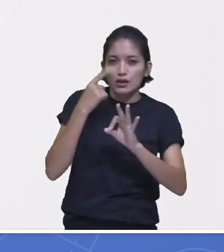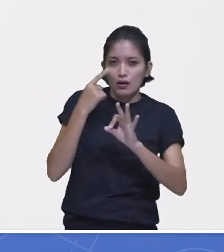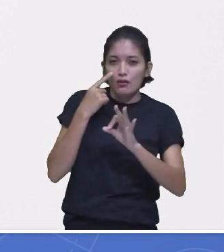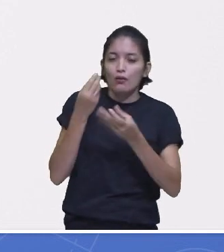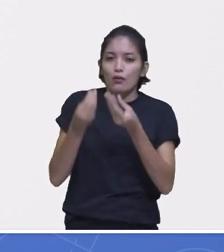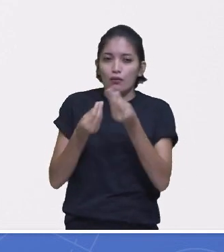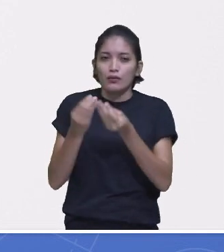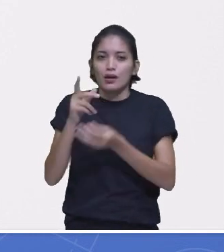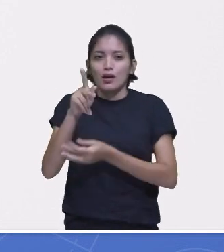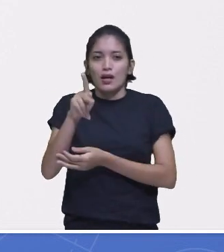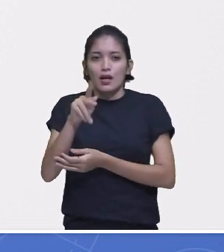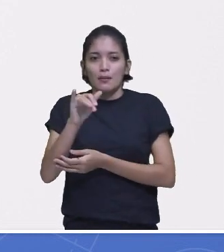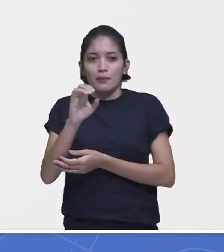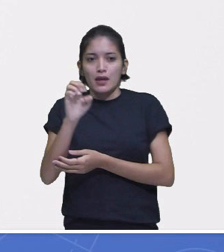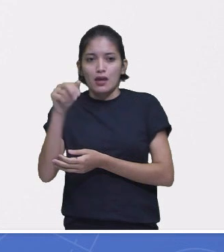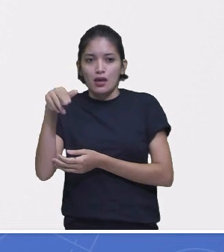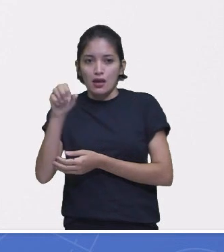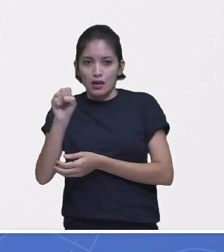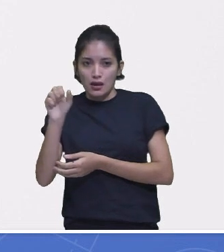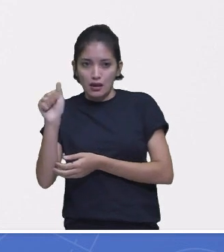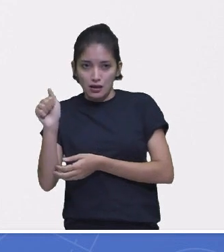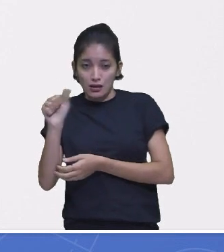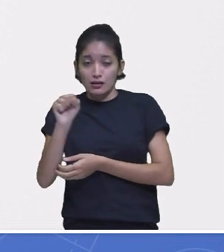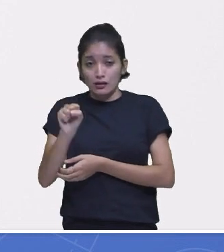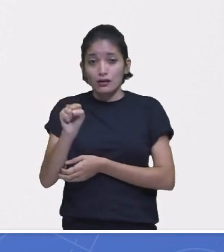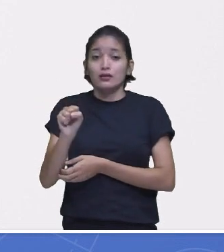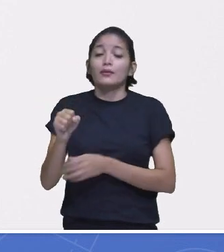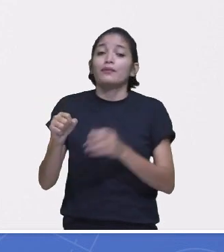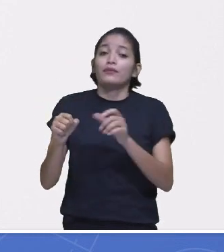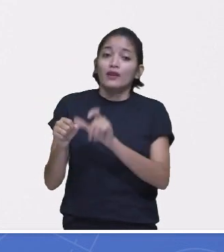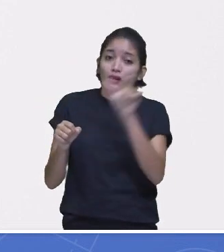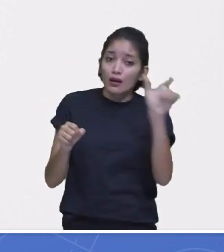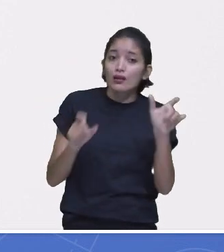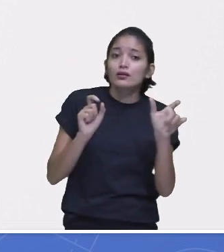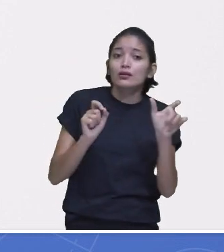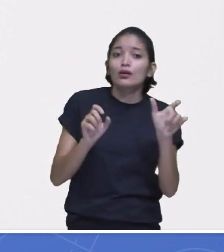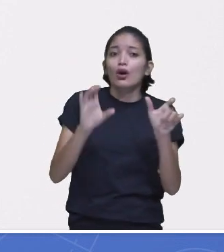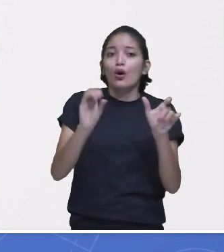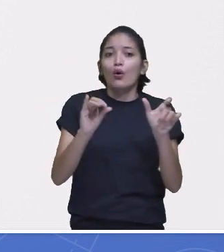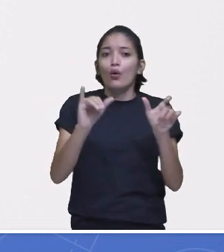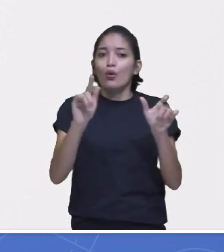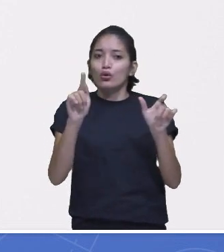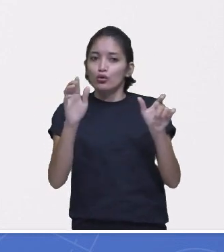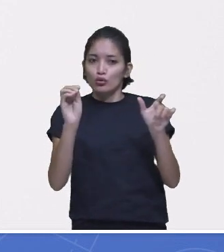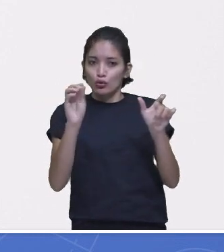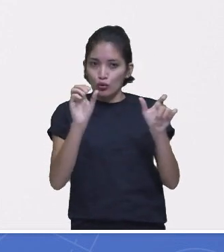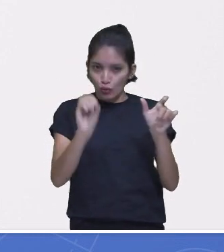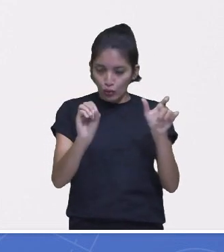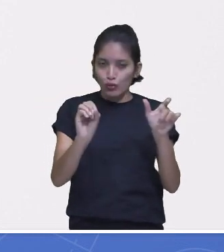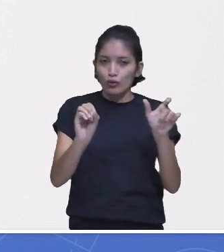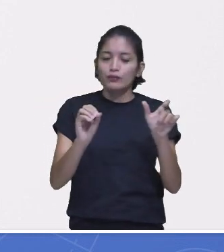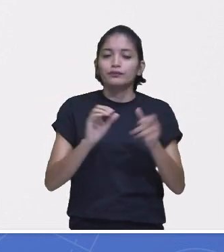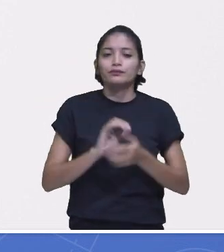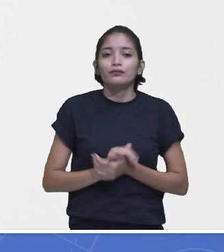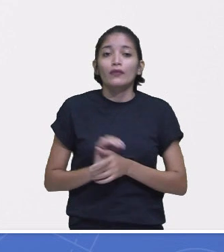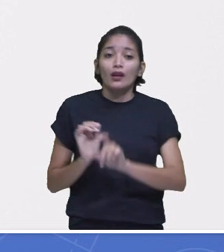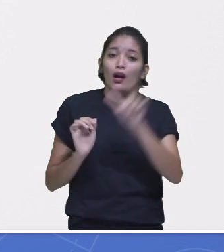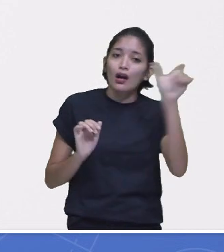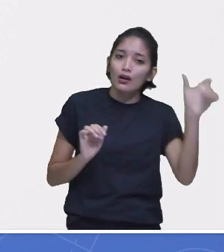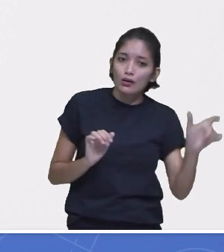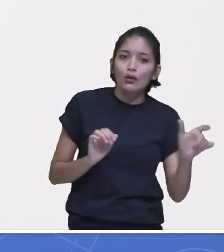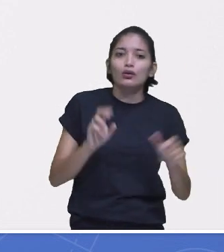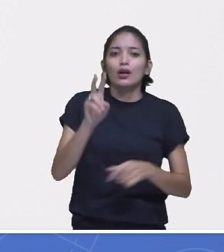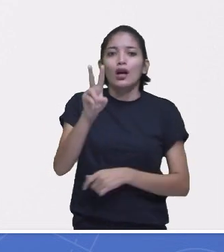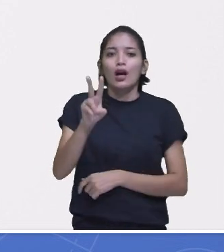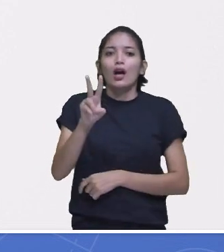singular, tu. Oigo, porque está na primeira pessoa, eu ouço, eu oigo. Vuelven, porque eu me